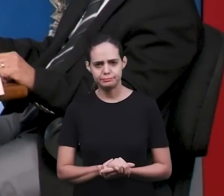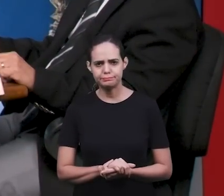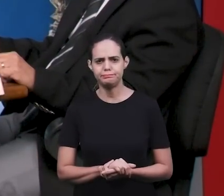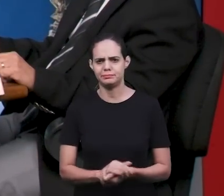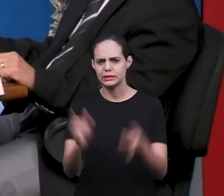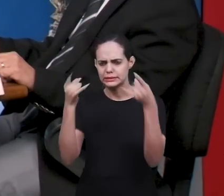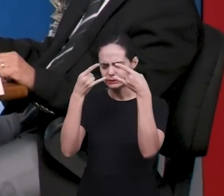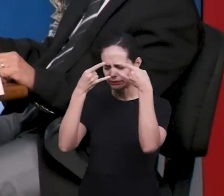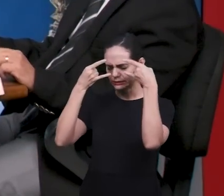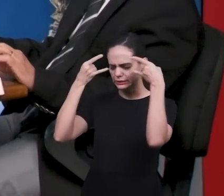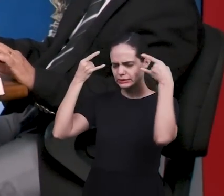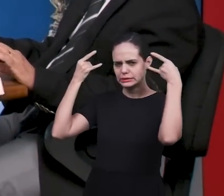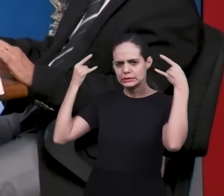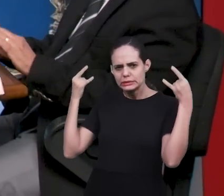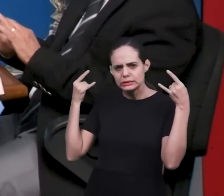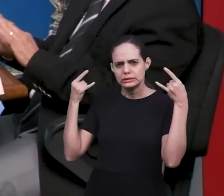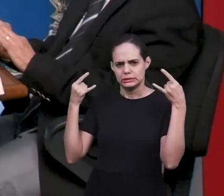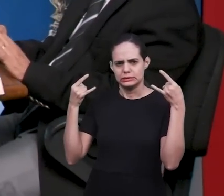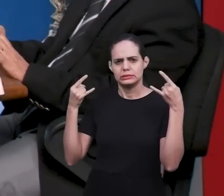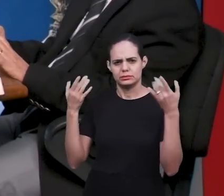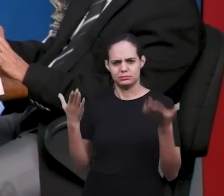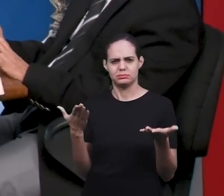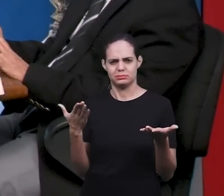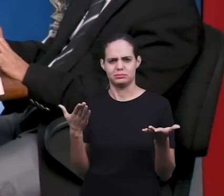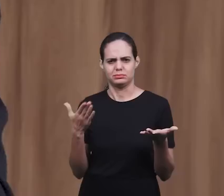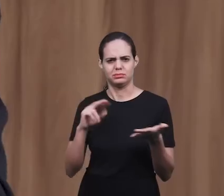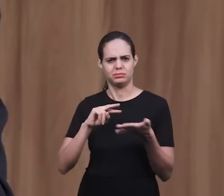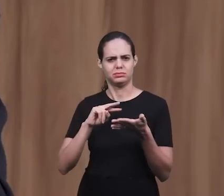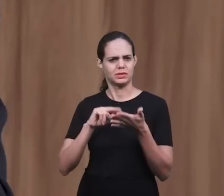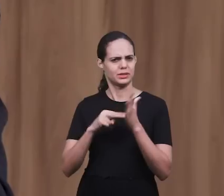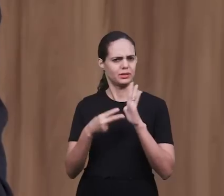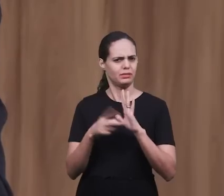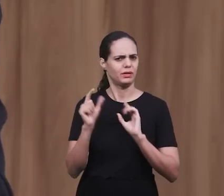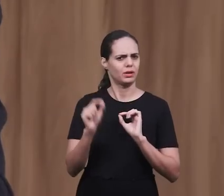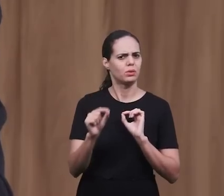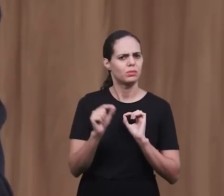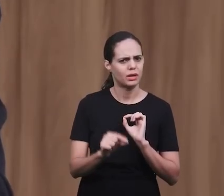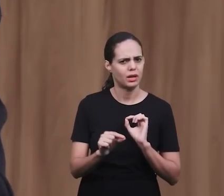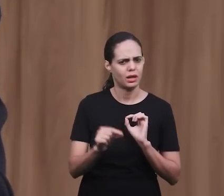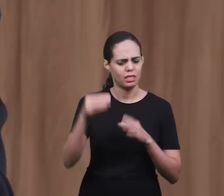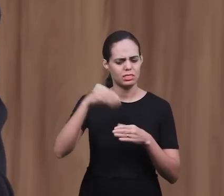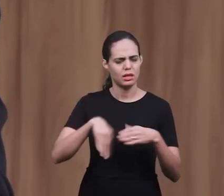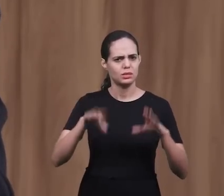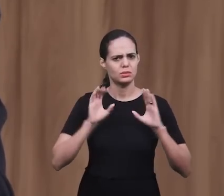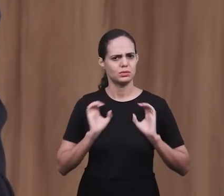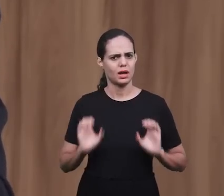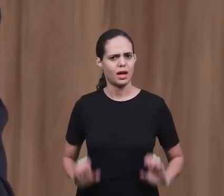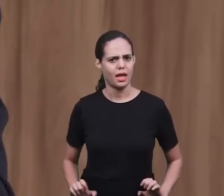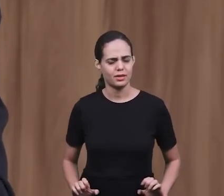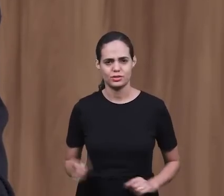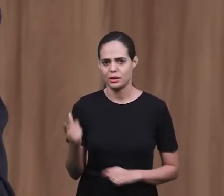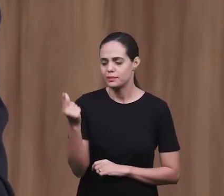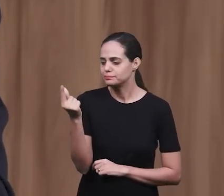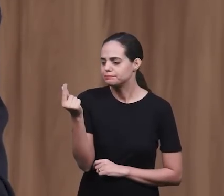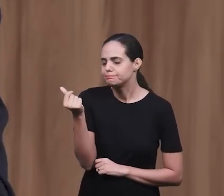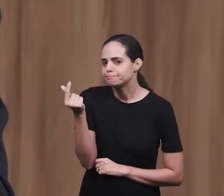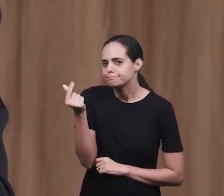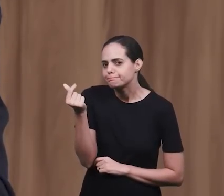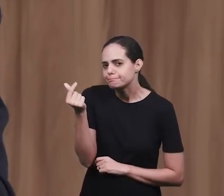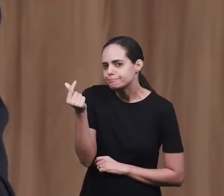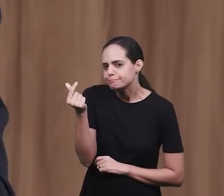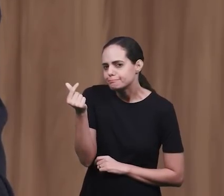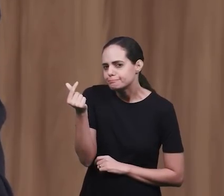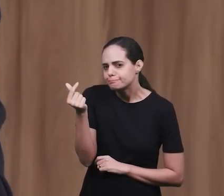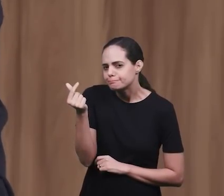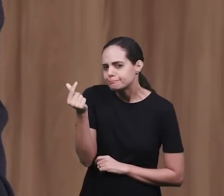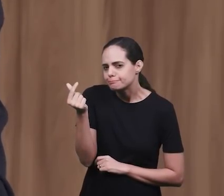ganância, mostra que uma questão super ética na vida do pastor é o seguinte, não fazer negócio com ovelha. Isso é